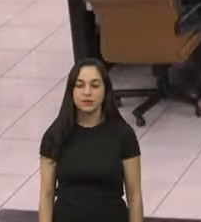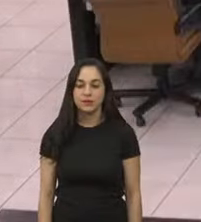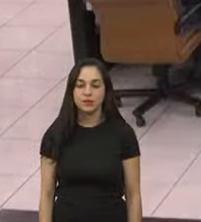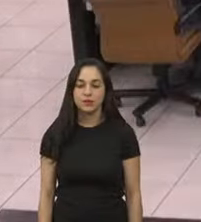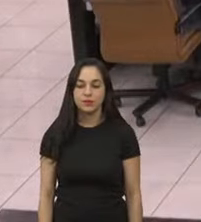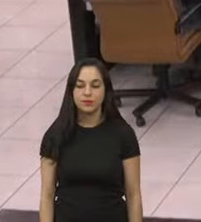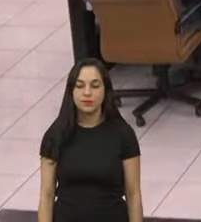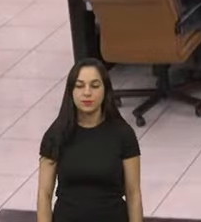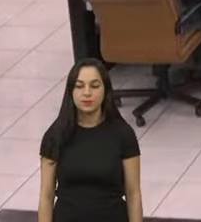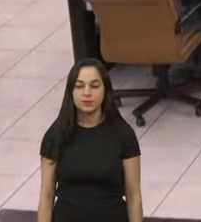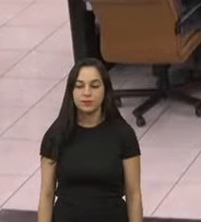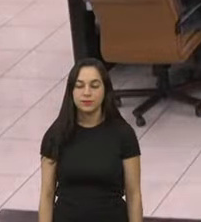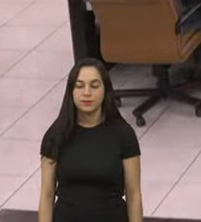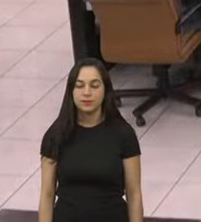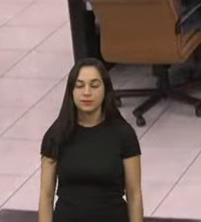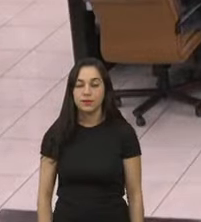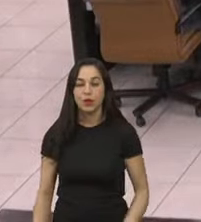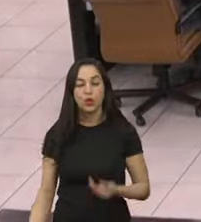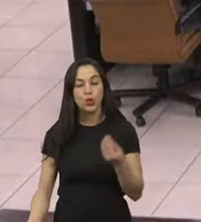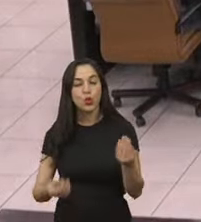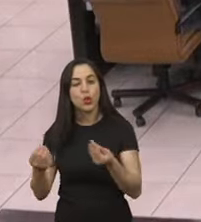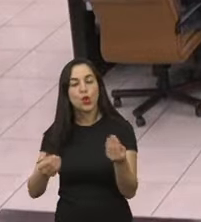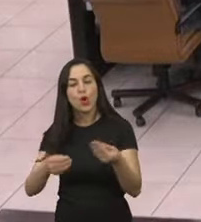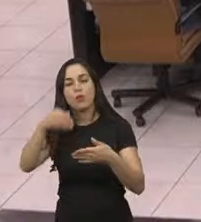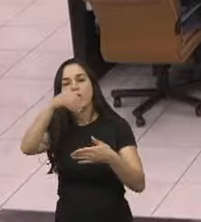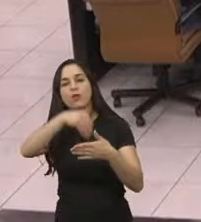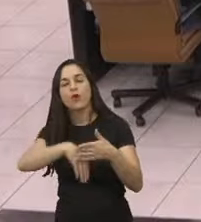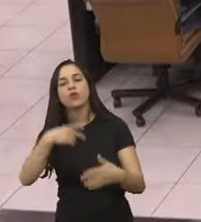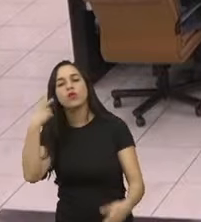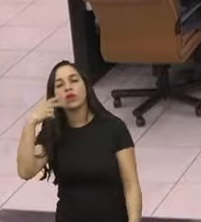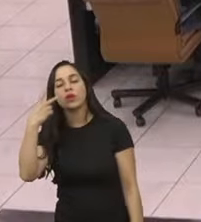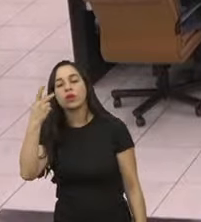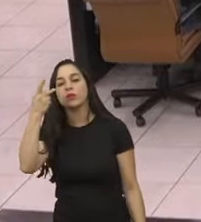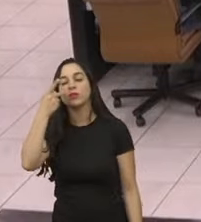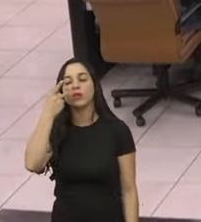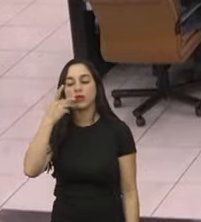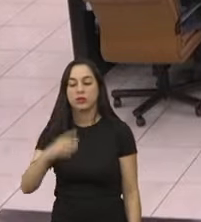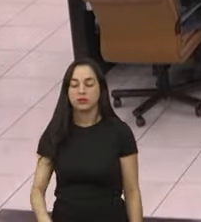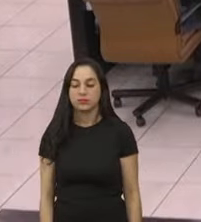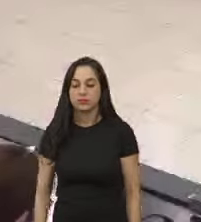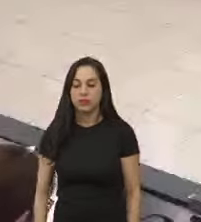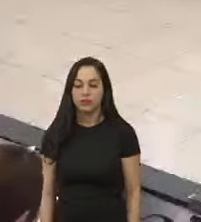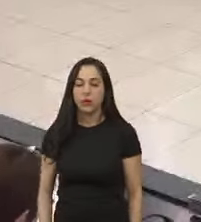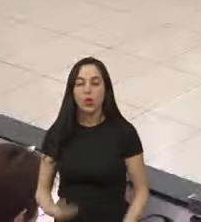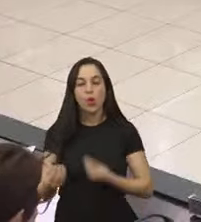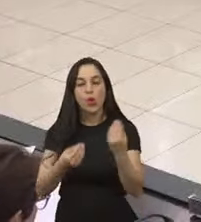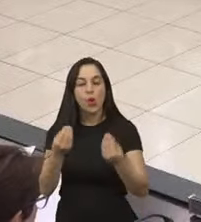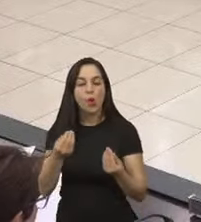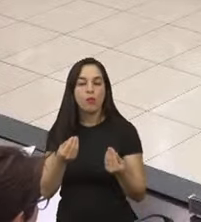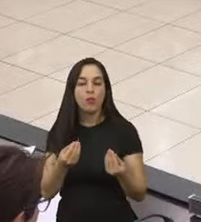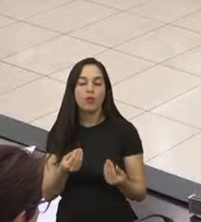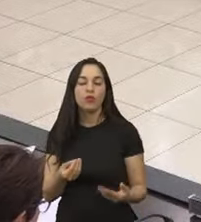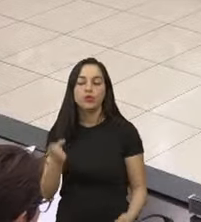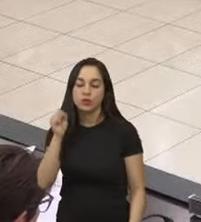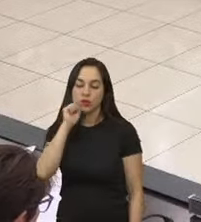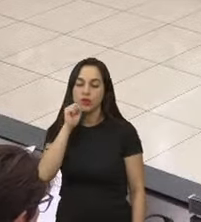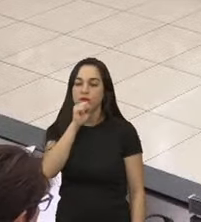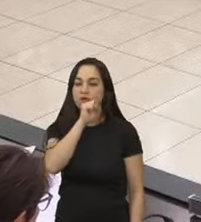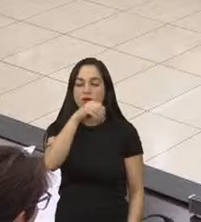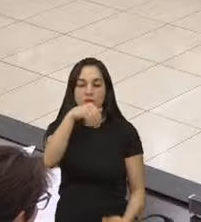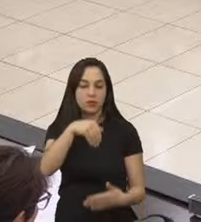Como voto o vereador Paulinho dos Condutores, Como voto o vereador Silfarno, de Cidade de